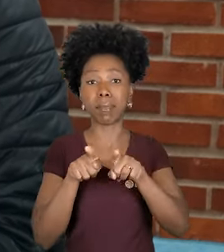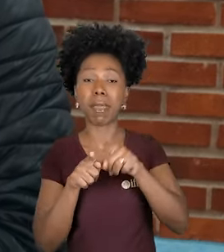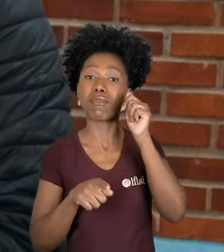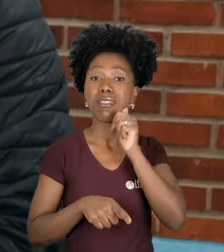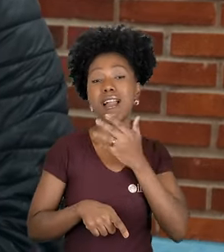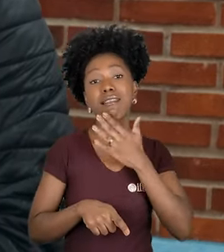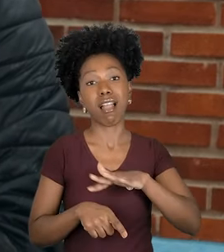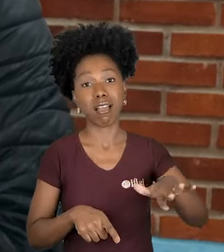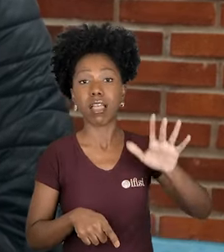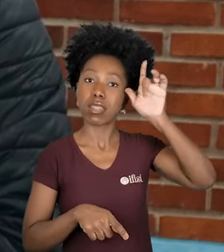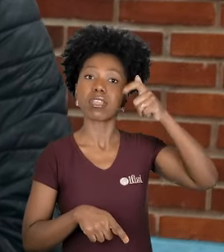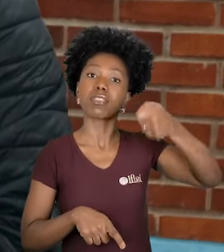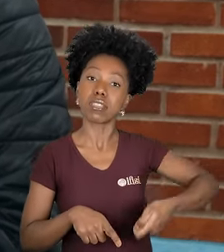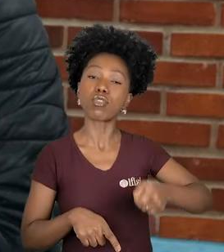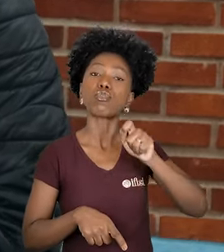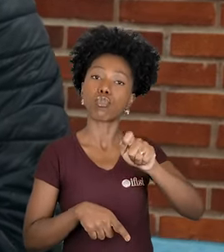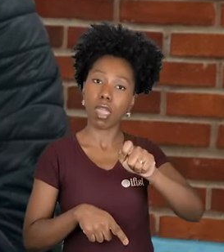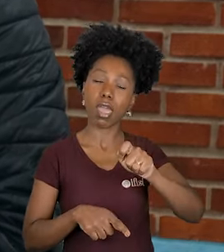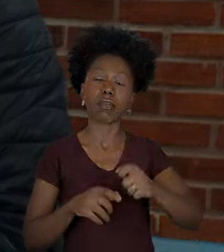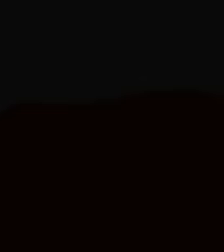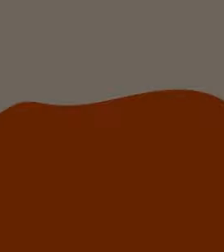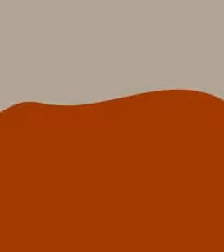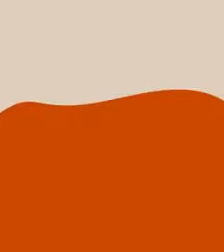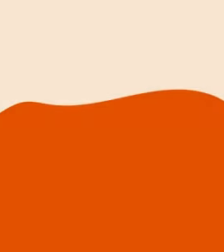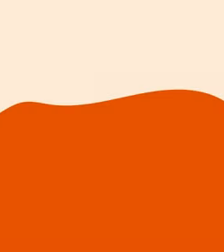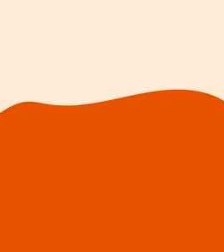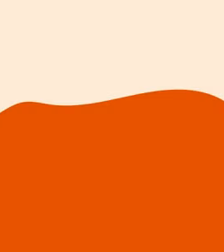dessas mulheres e crianças. Então, a gente decidiu montar esse abrigo.